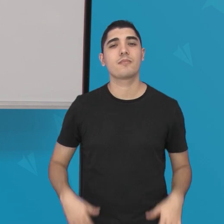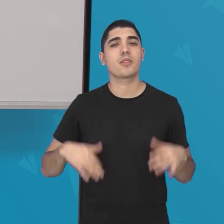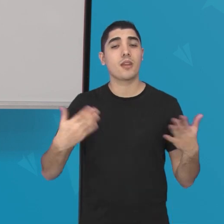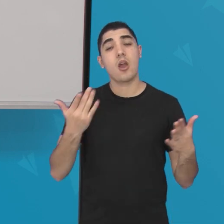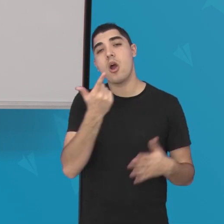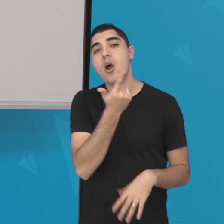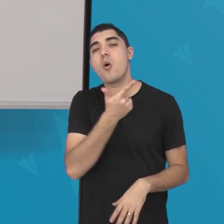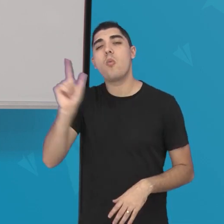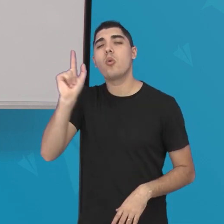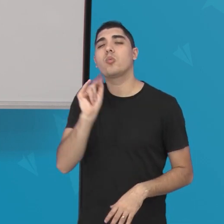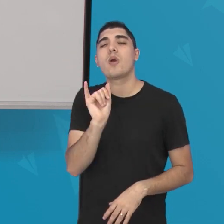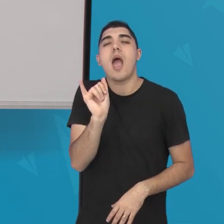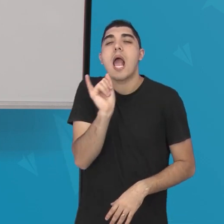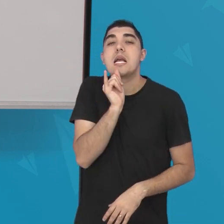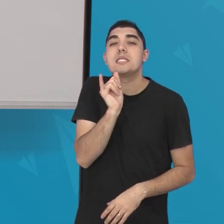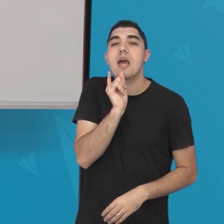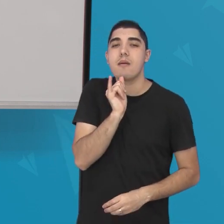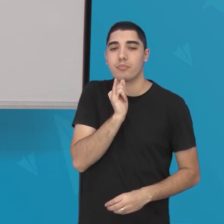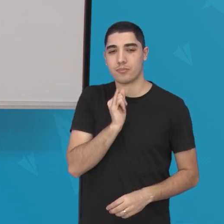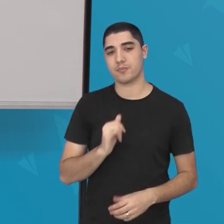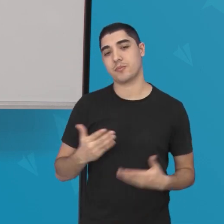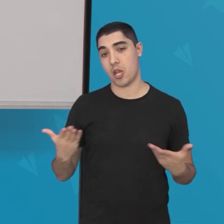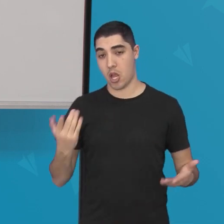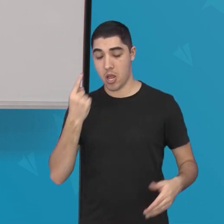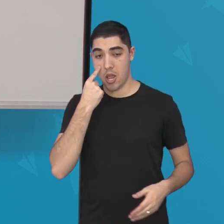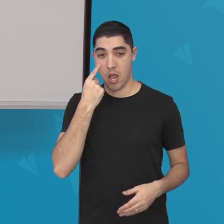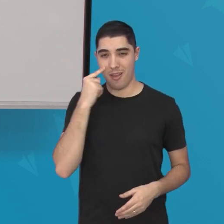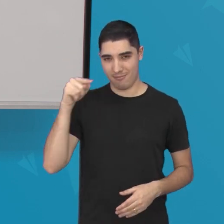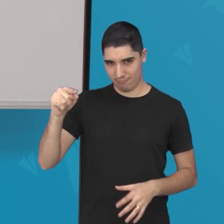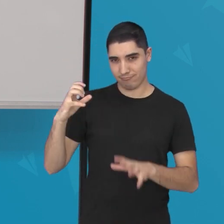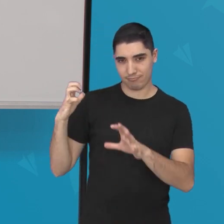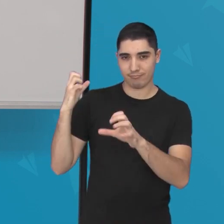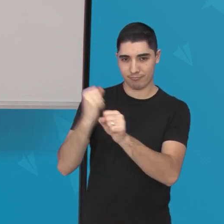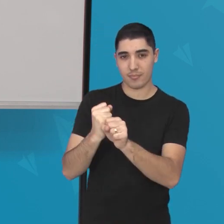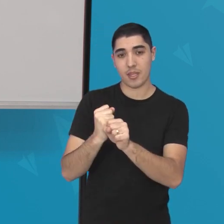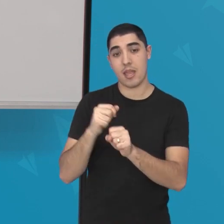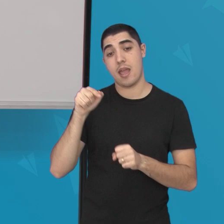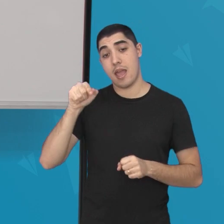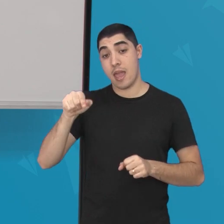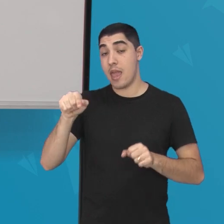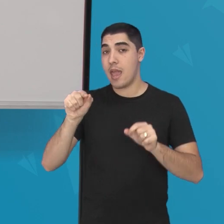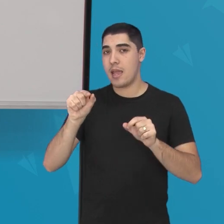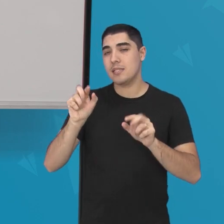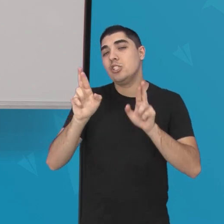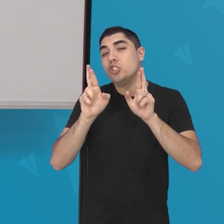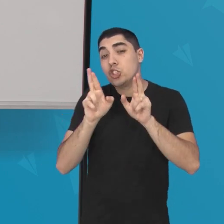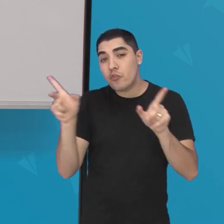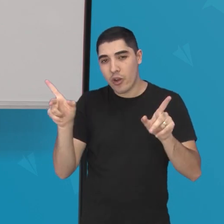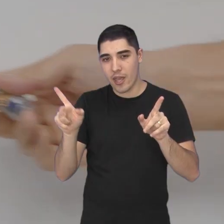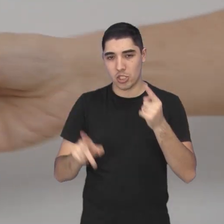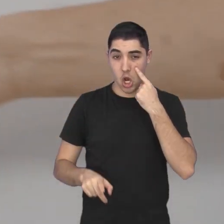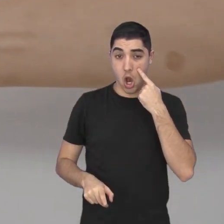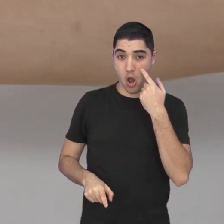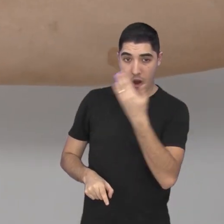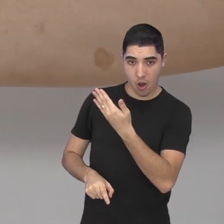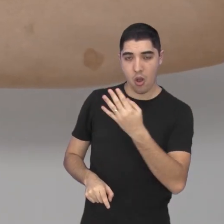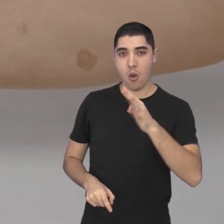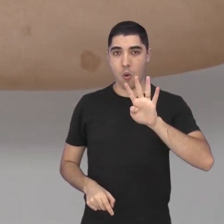Vamos fazer mais um último exemplo aqui dessa equação, que está um pouco diferente aqui, né?